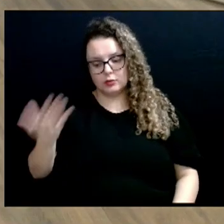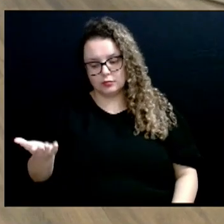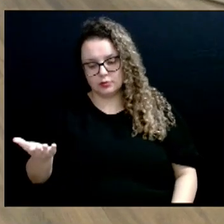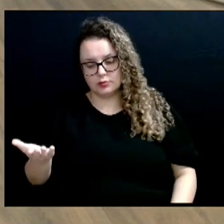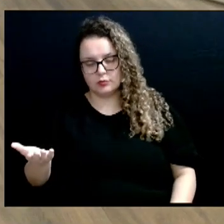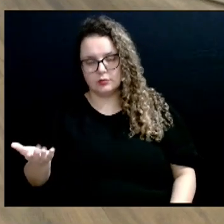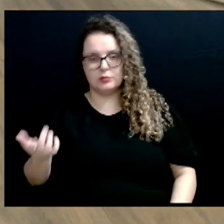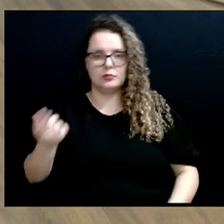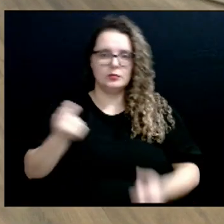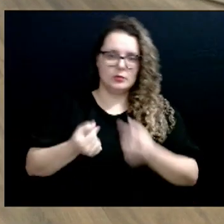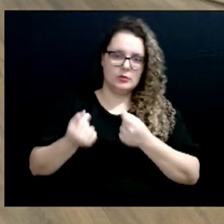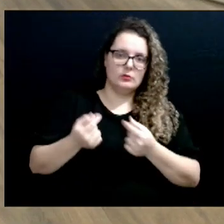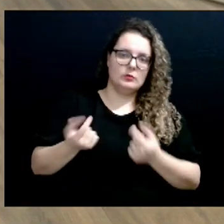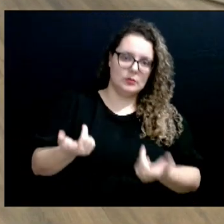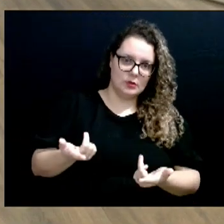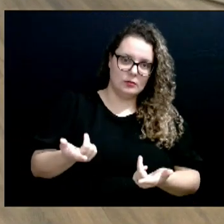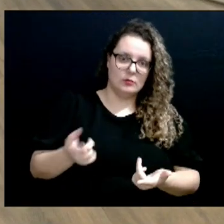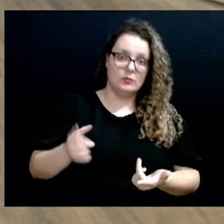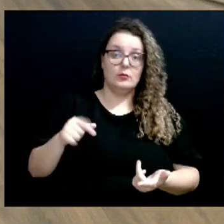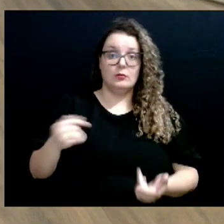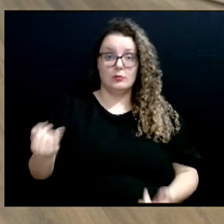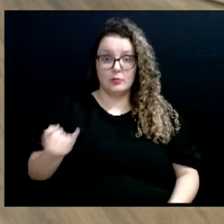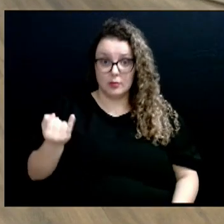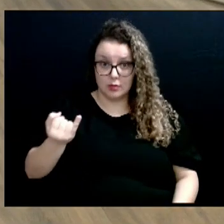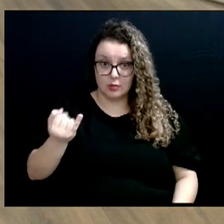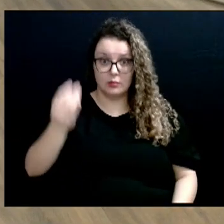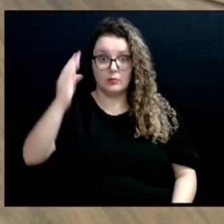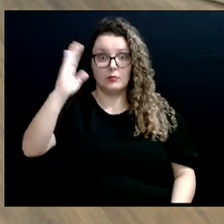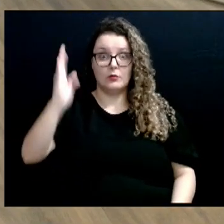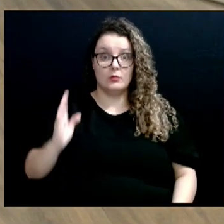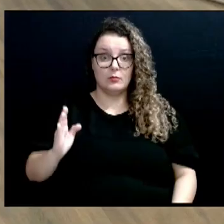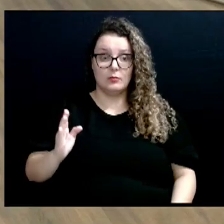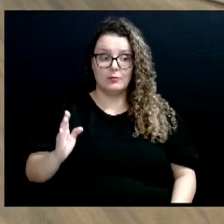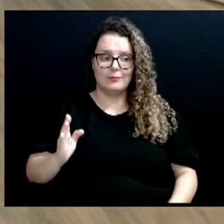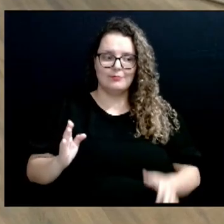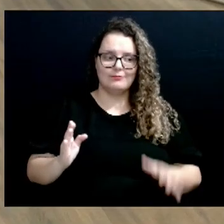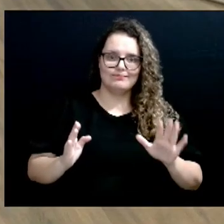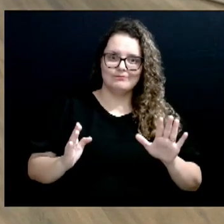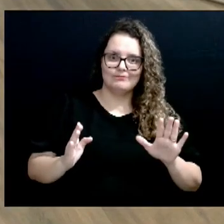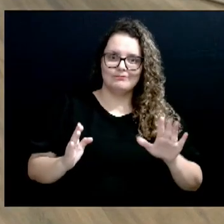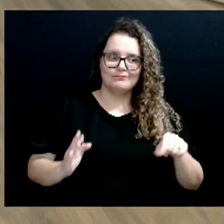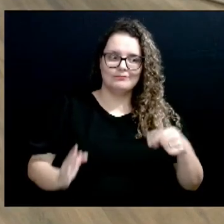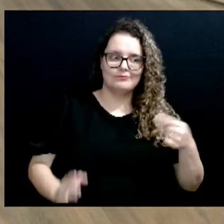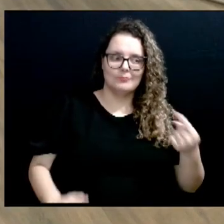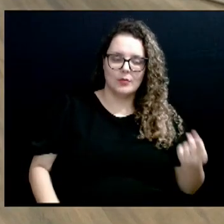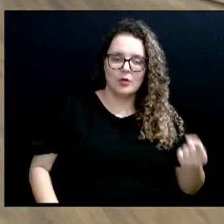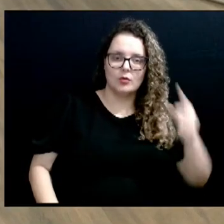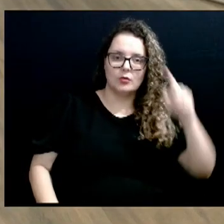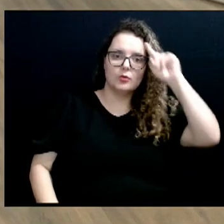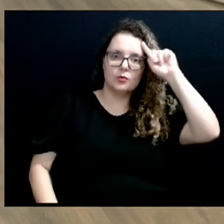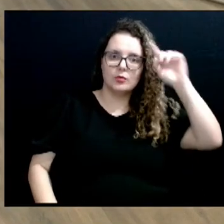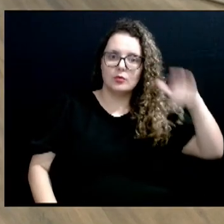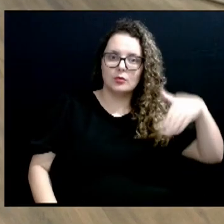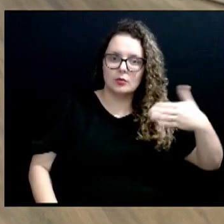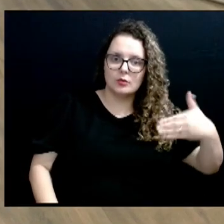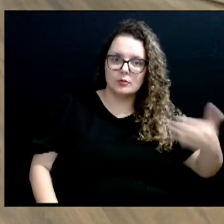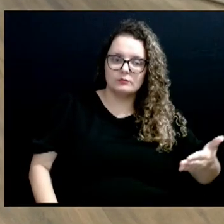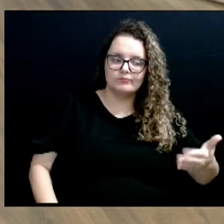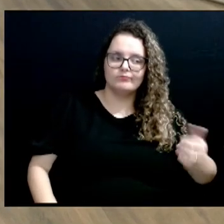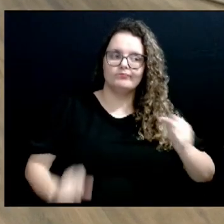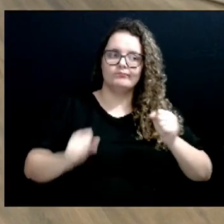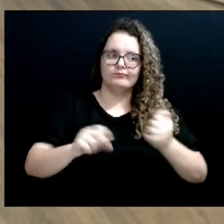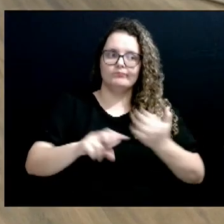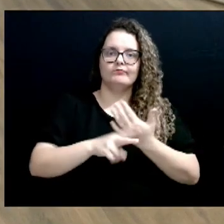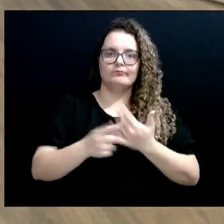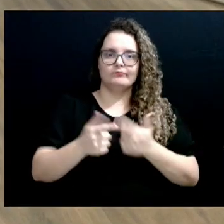pessoas, que é um ponto muito interessante para o brasileiro, só que por outro lado, no dia a dia, isso pode gerar algum